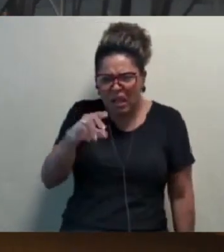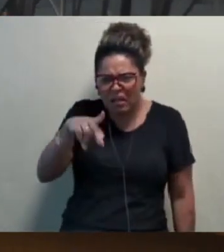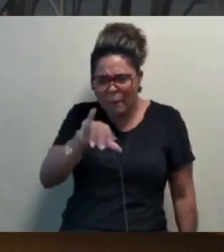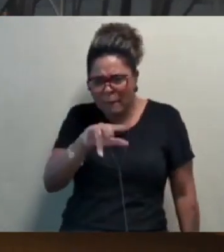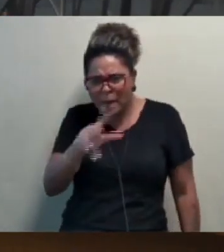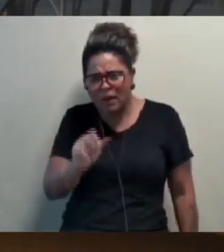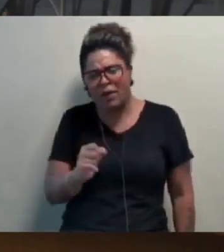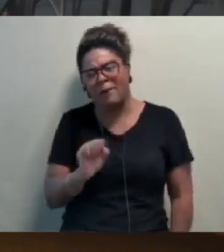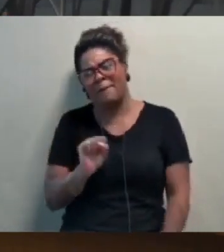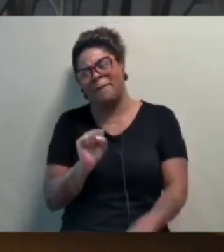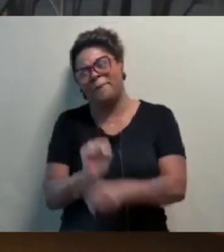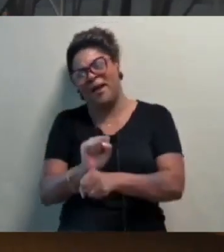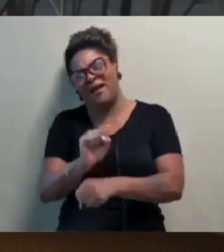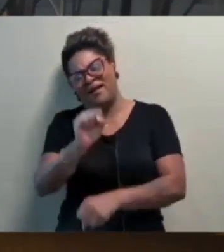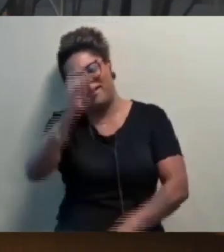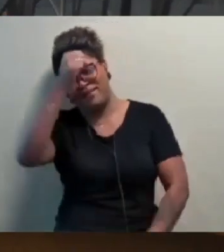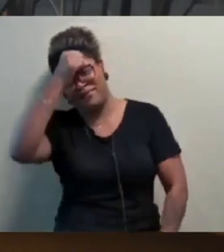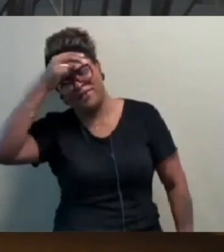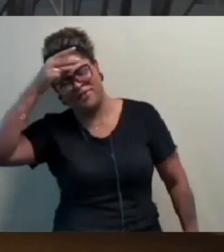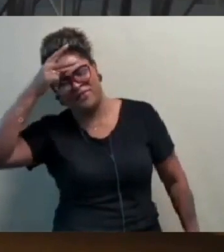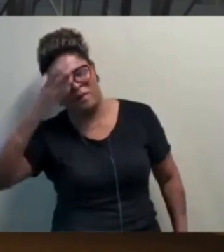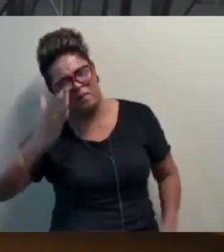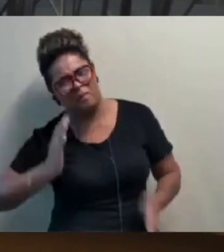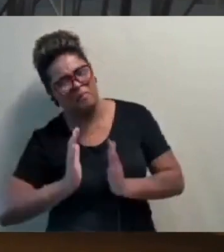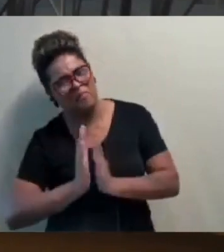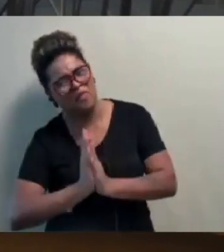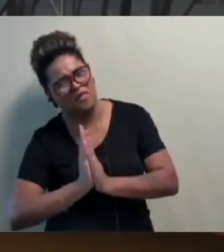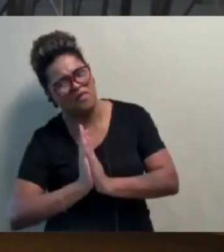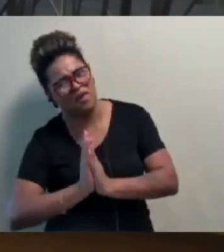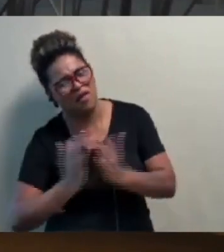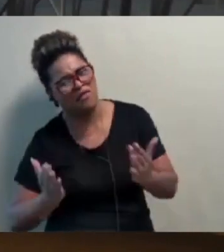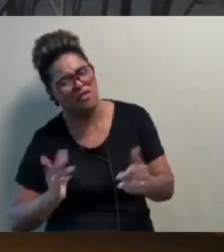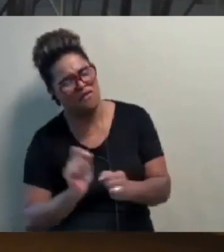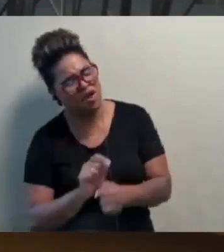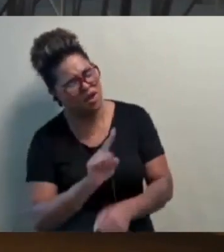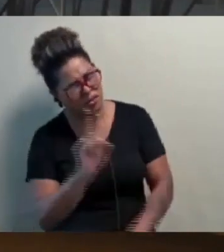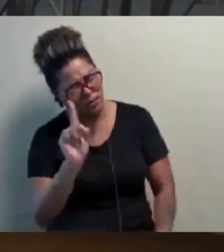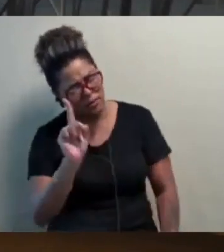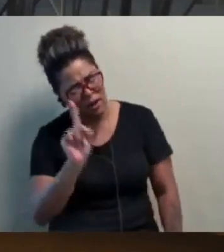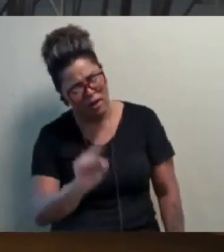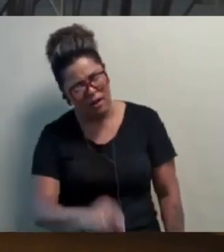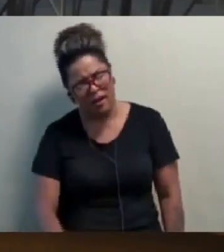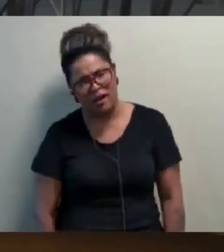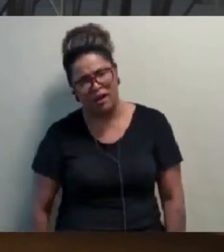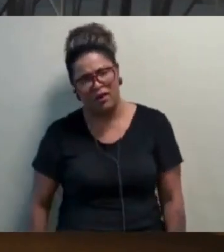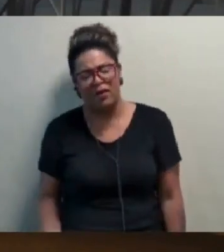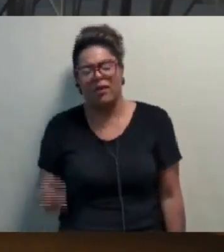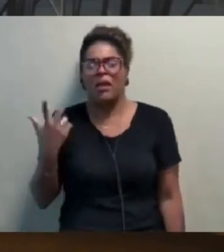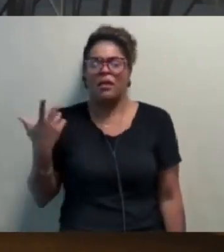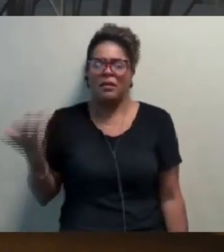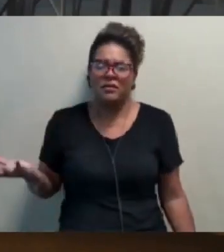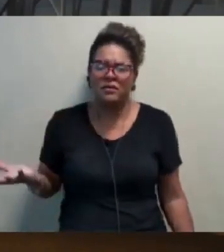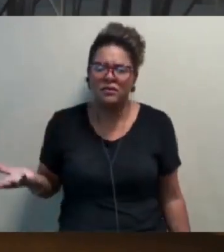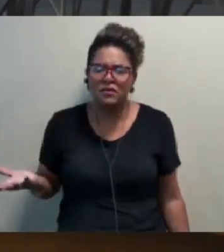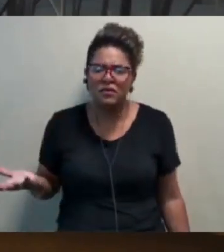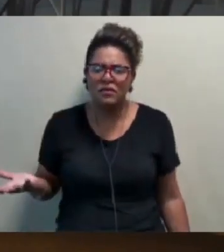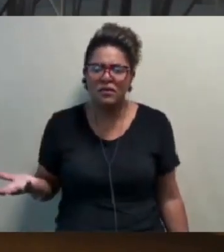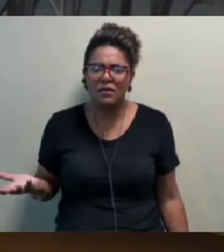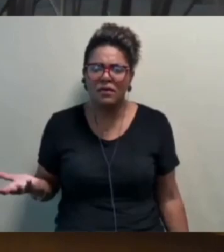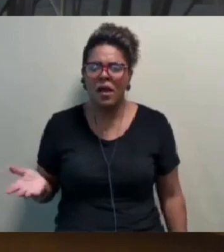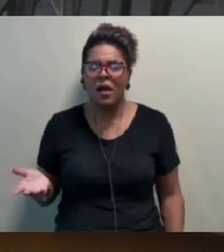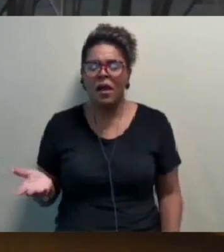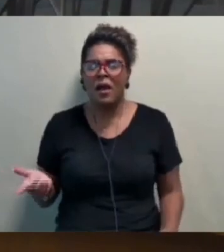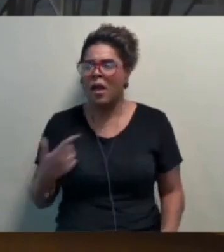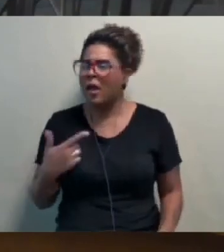prefeito. Não faça isso, não. Que isso? Aí não dá. Aí papai não aguenta, aí